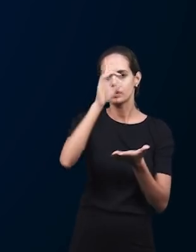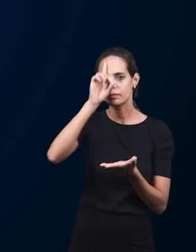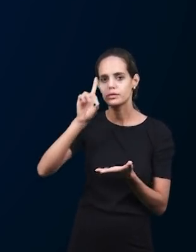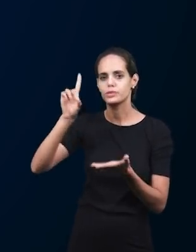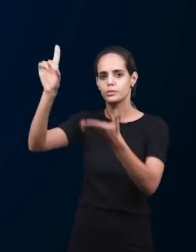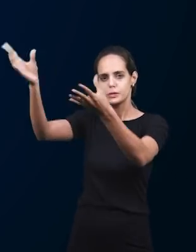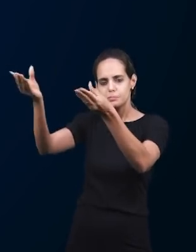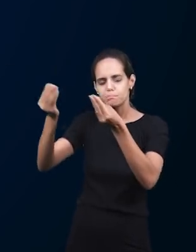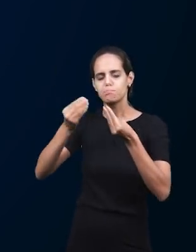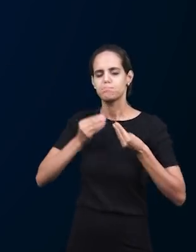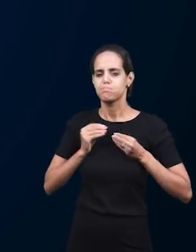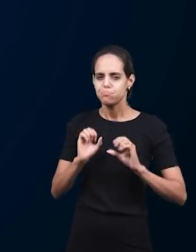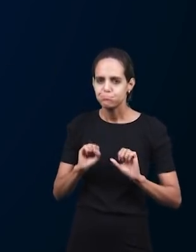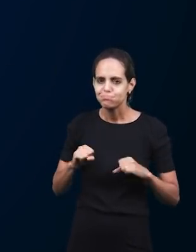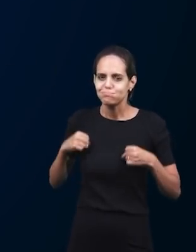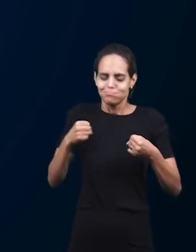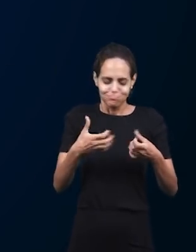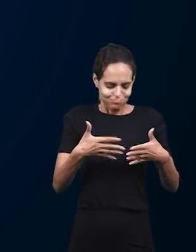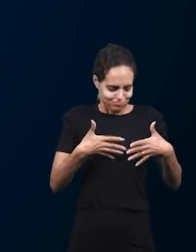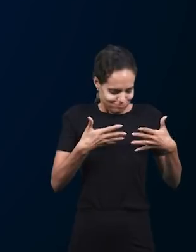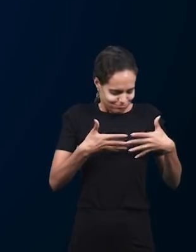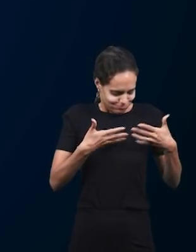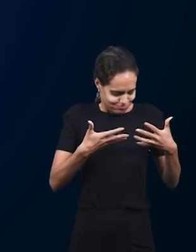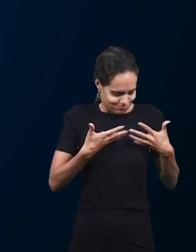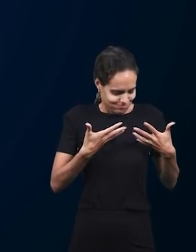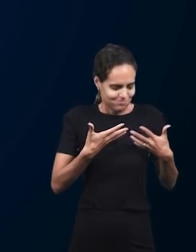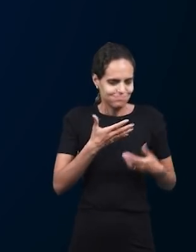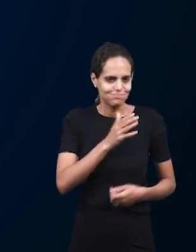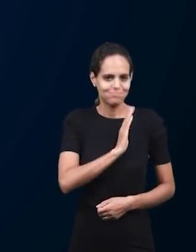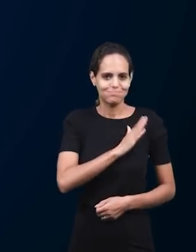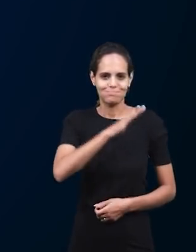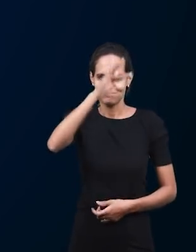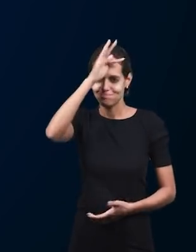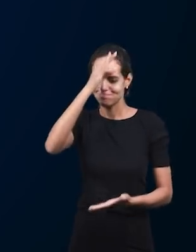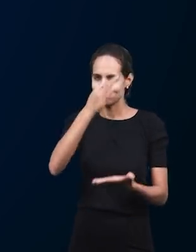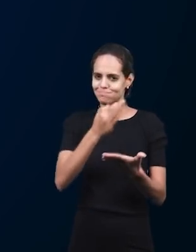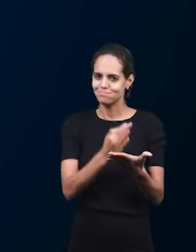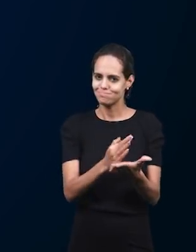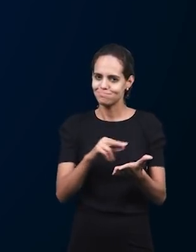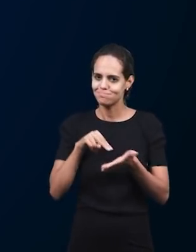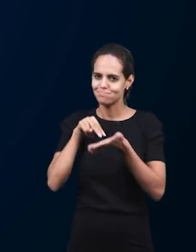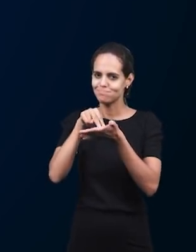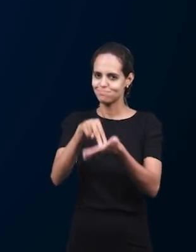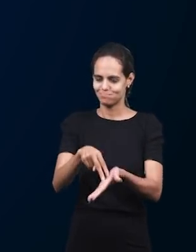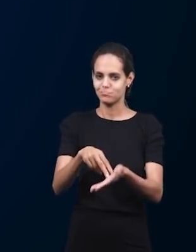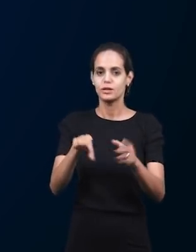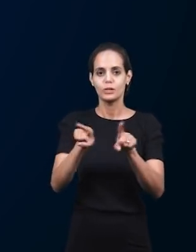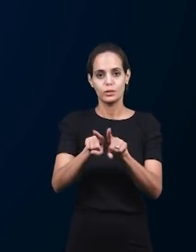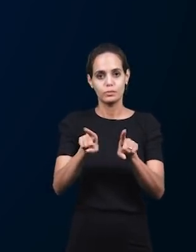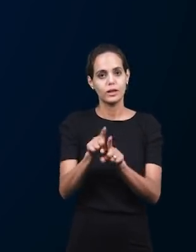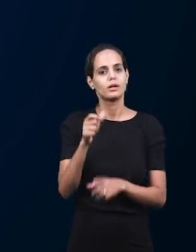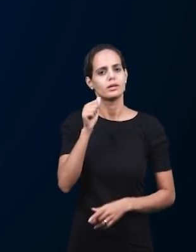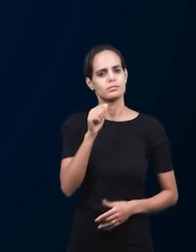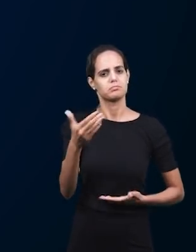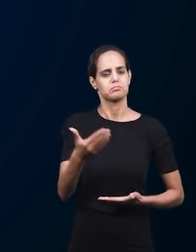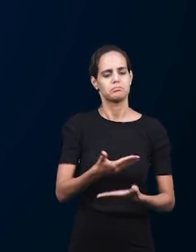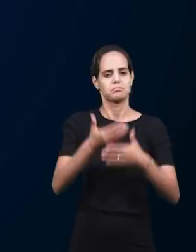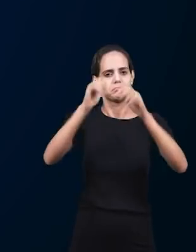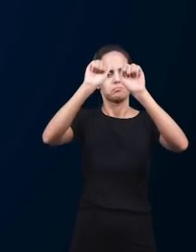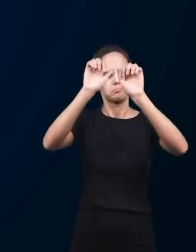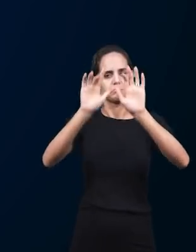ao meu coração e tem fortalecido a minha fé. As irmãs também têm alcançado grandes bênçãos com o